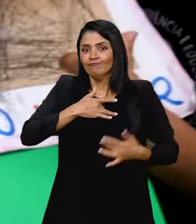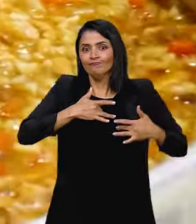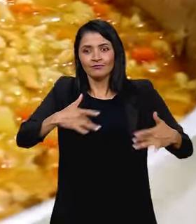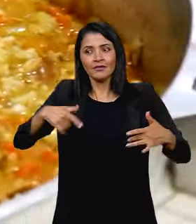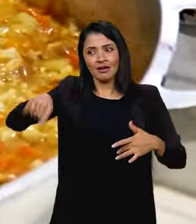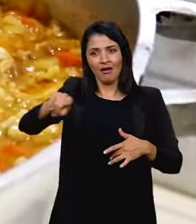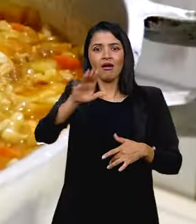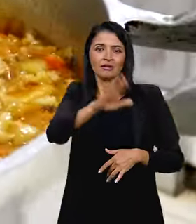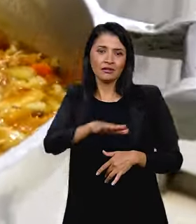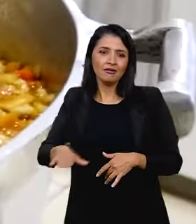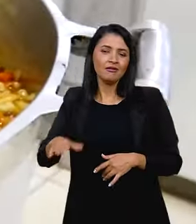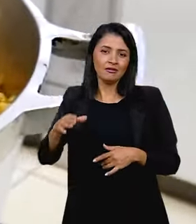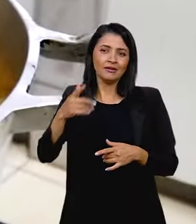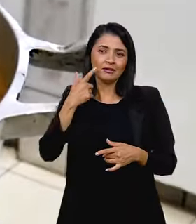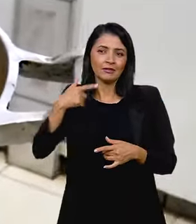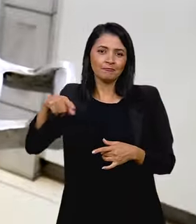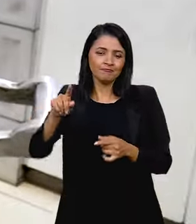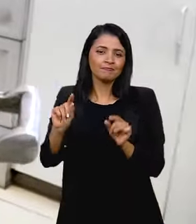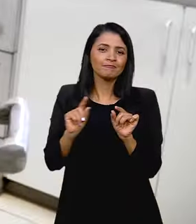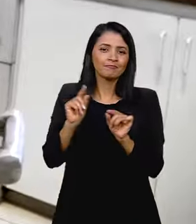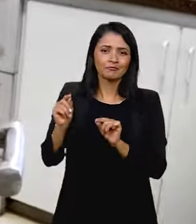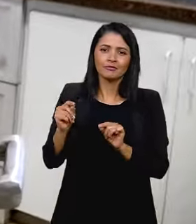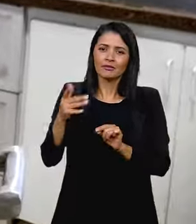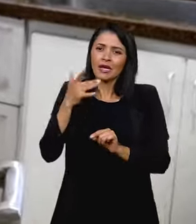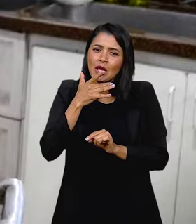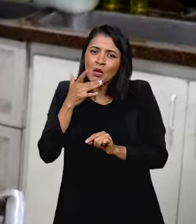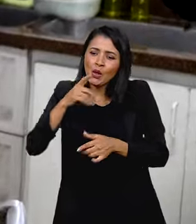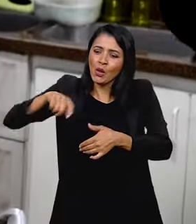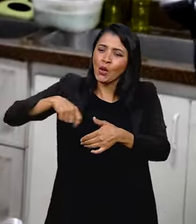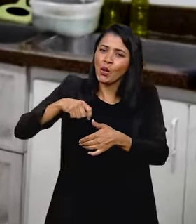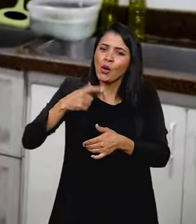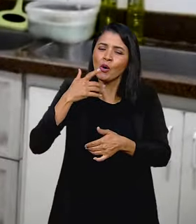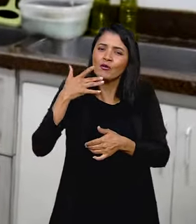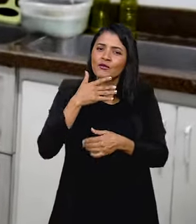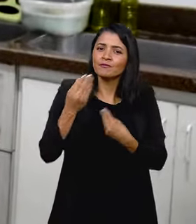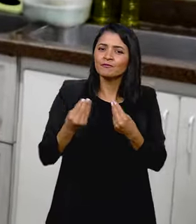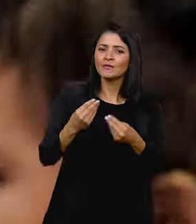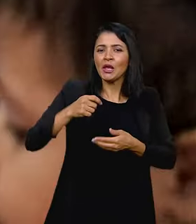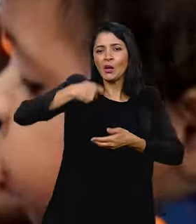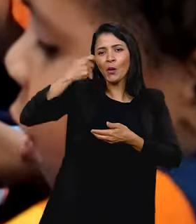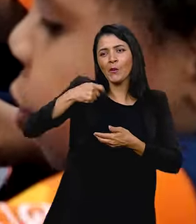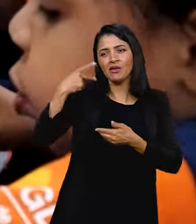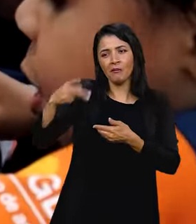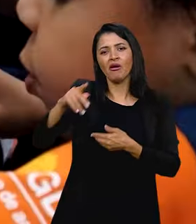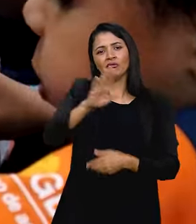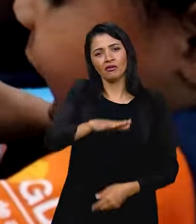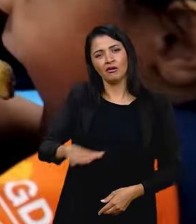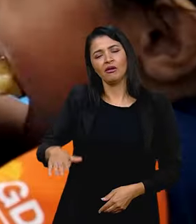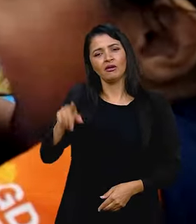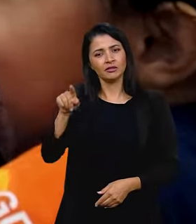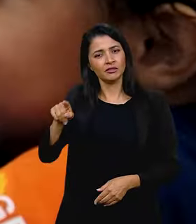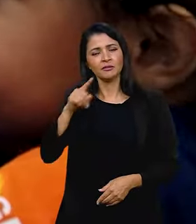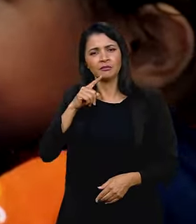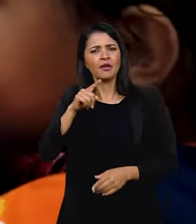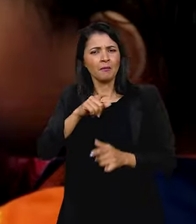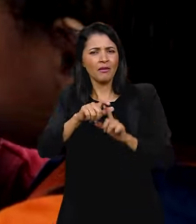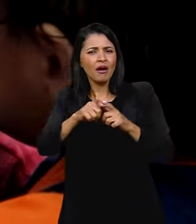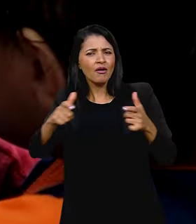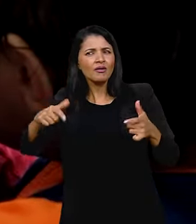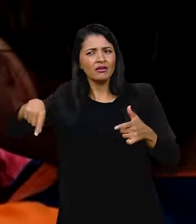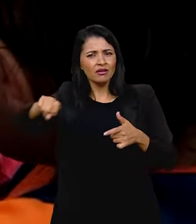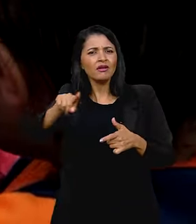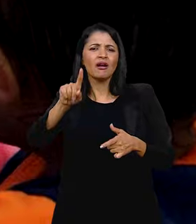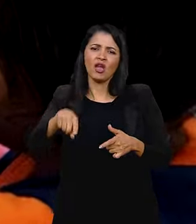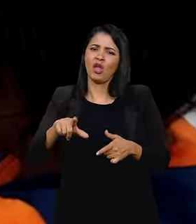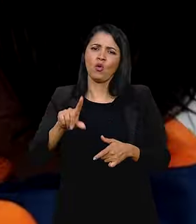coração os meninos fazem de uma maneira é gostosa e delicada essa comida pros meninos aqui é para